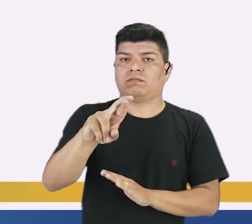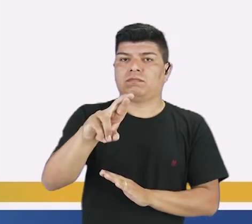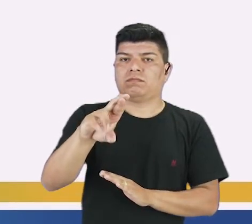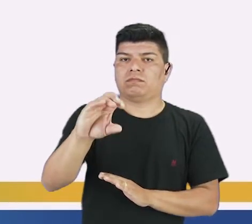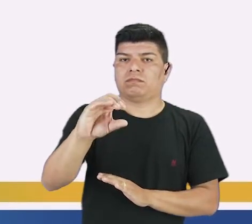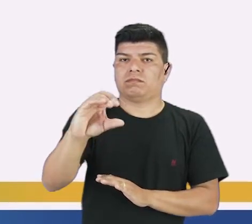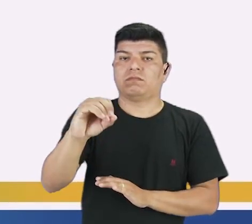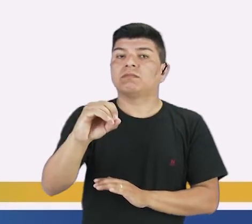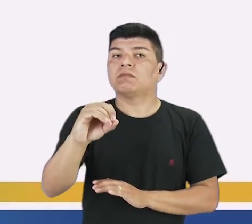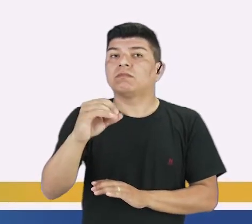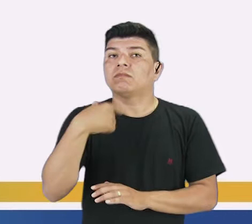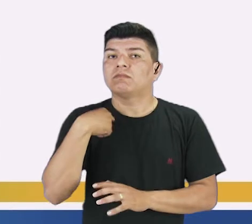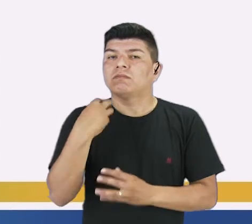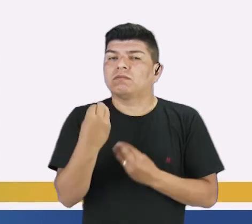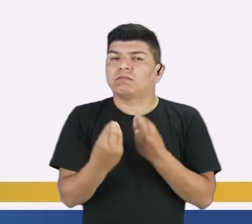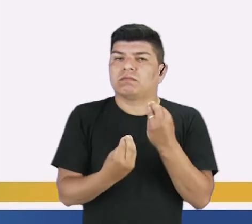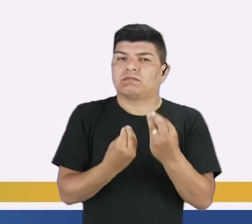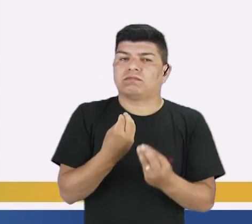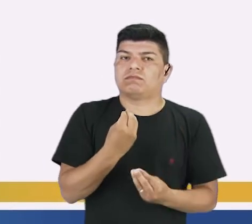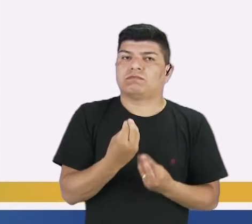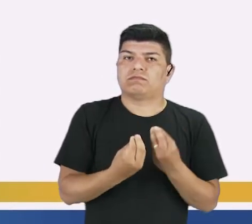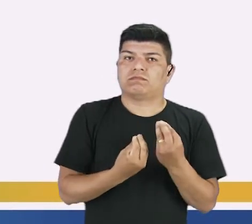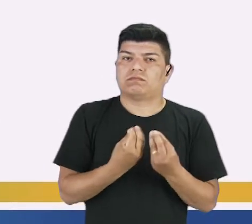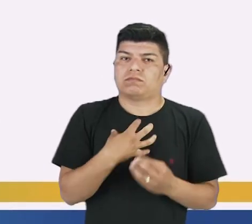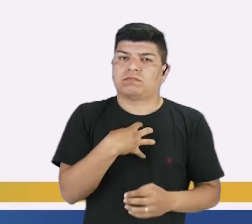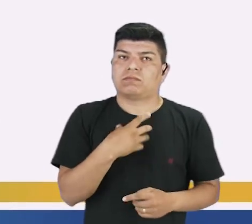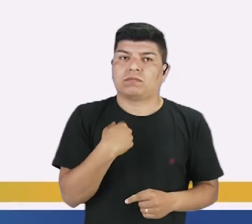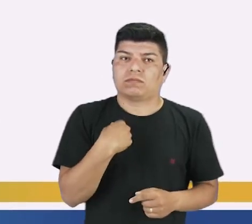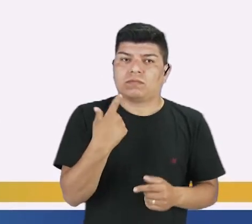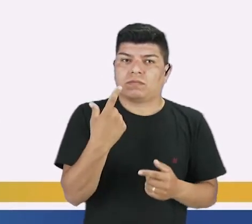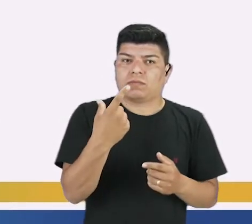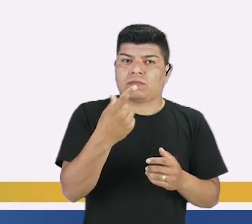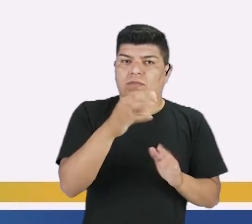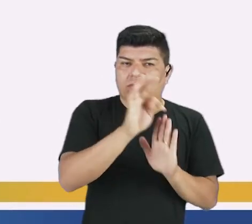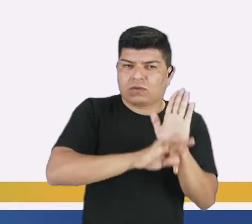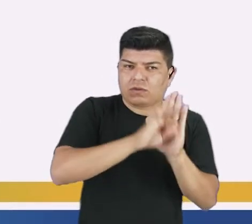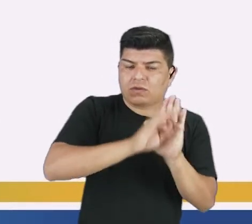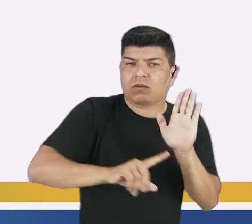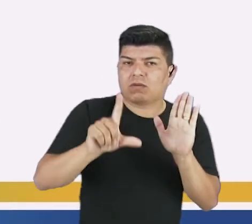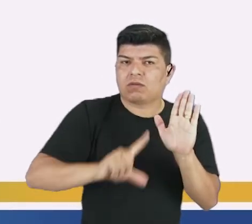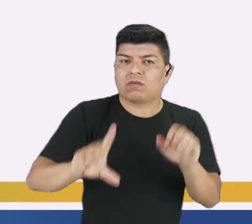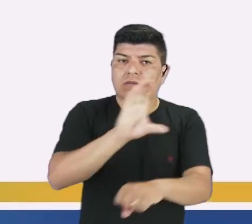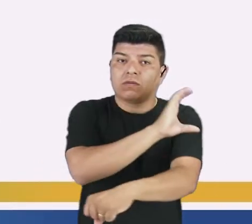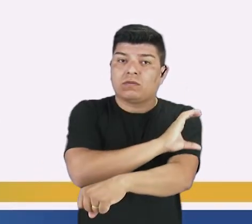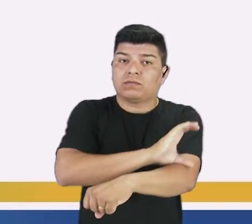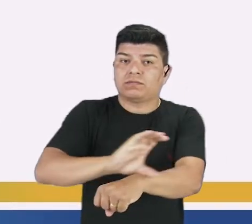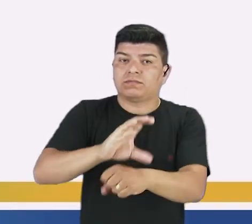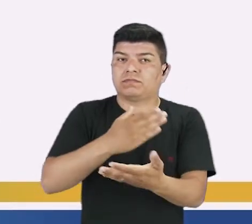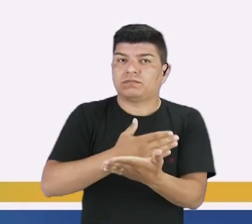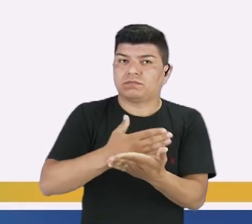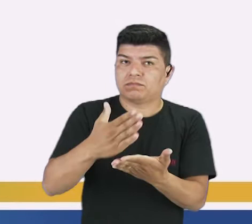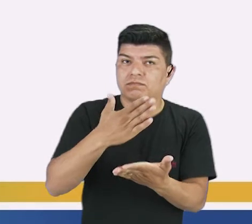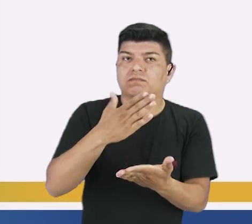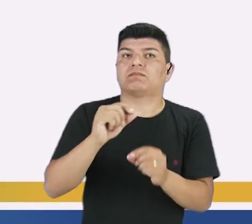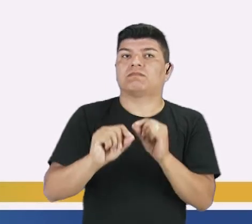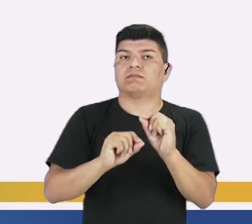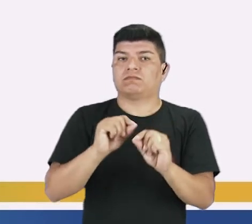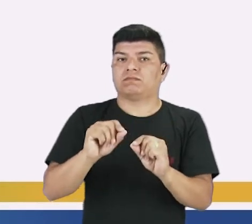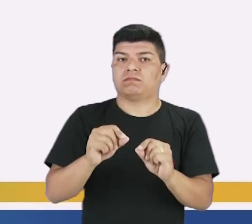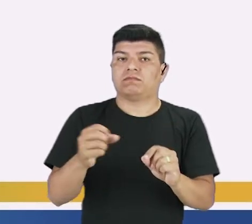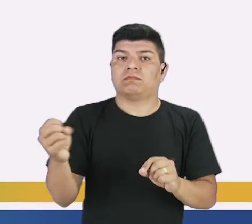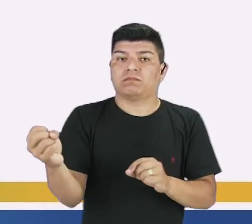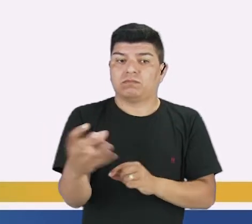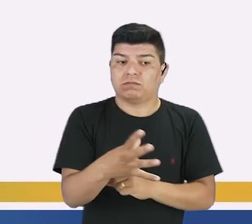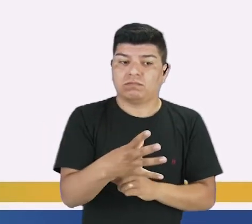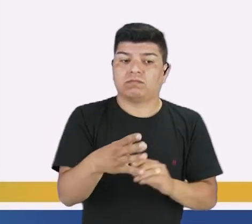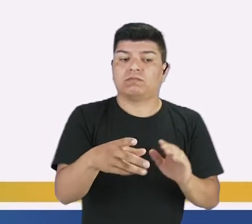isso ganha forma, ganha um jeito de texto literário, de cultura que começa a se enraizar nessa terra